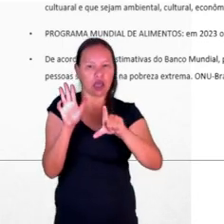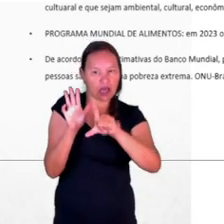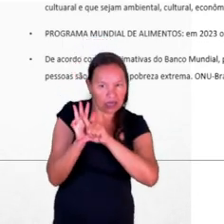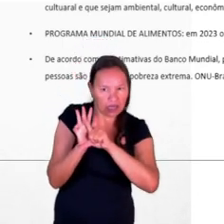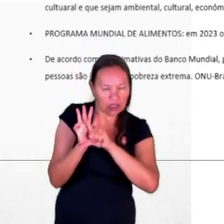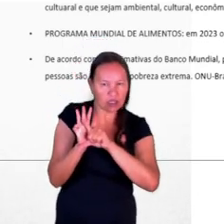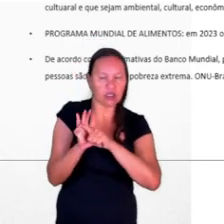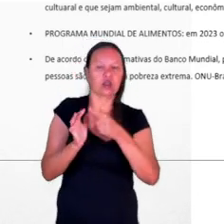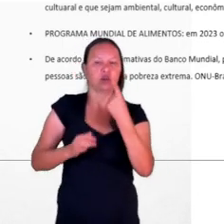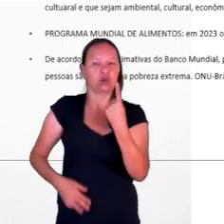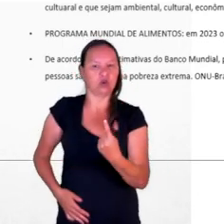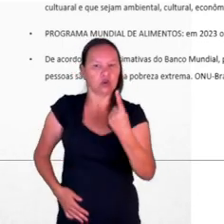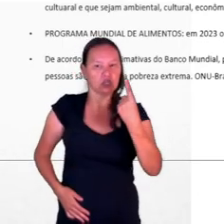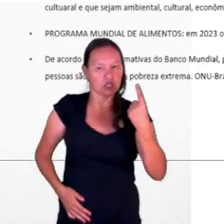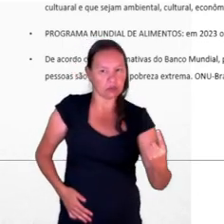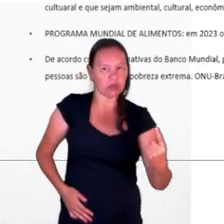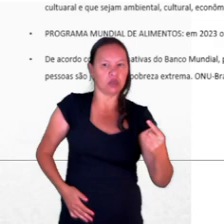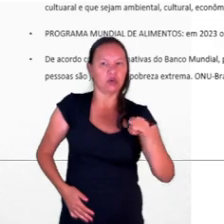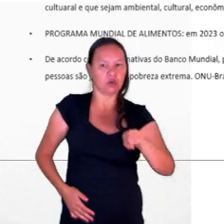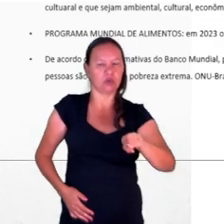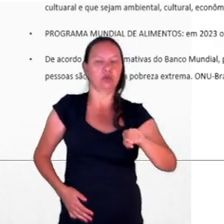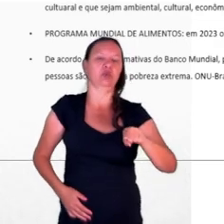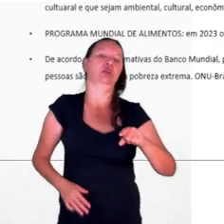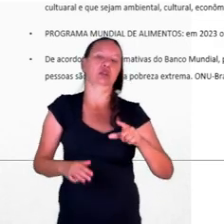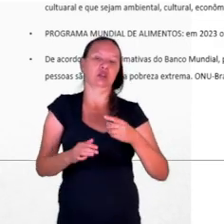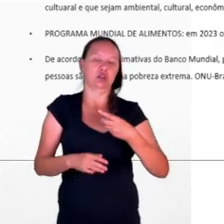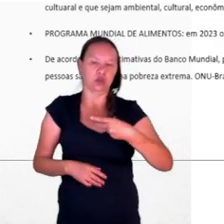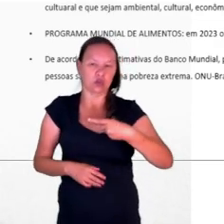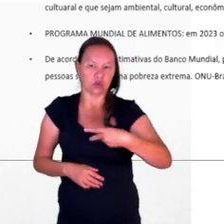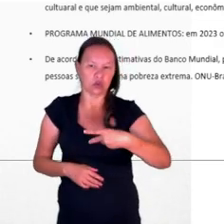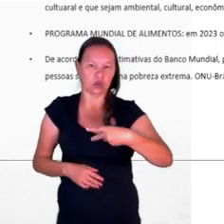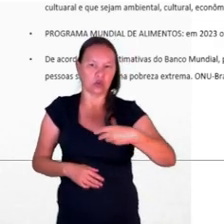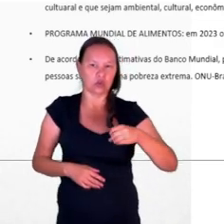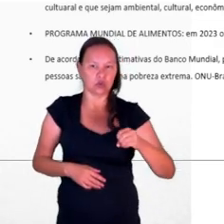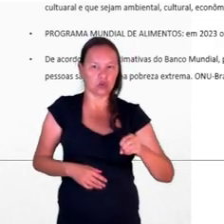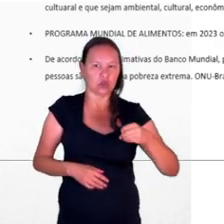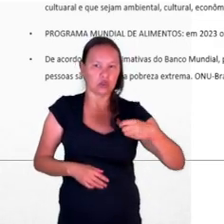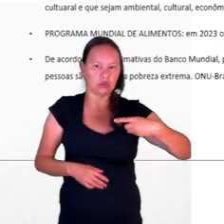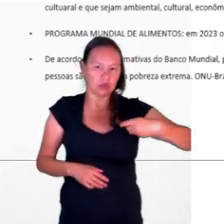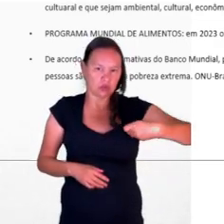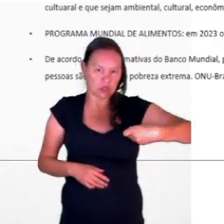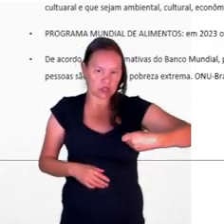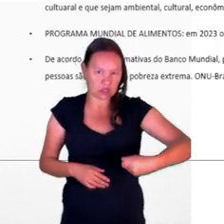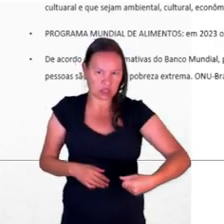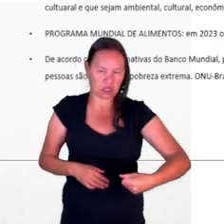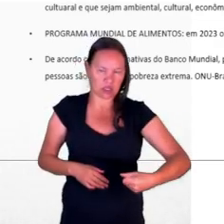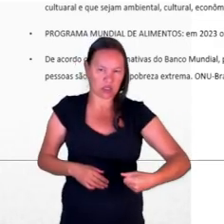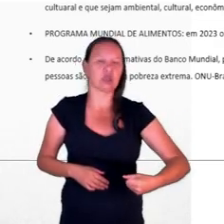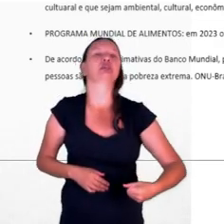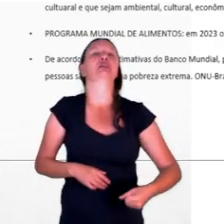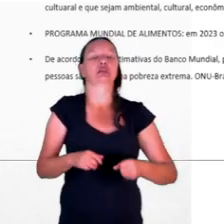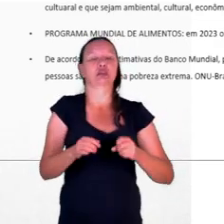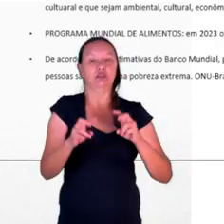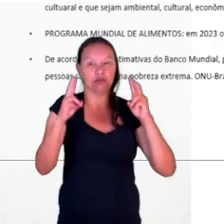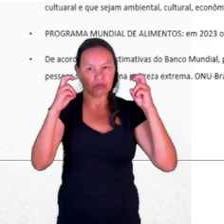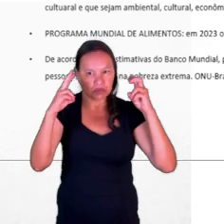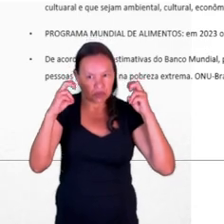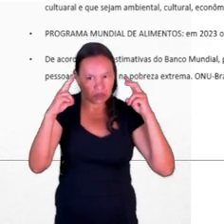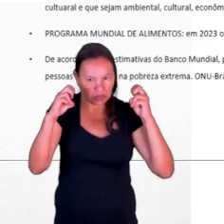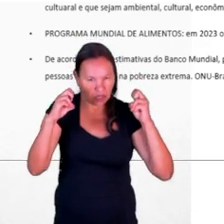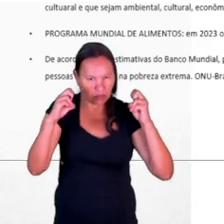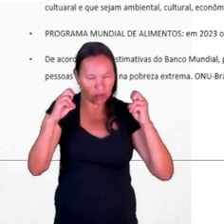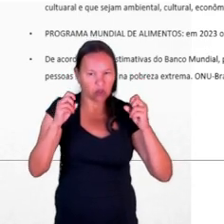11.346 de 2006 a segurança alimentar consiste na realização de todos ao